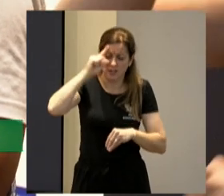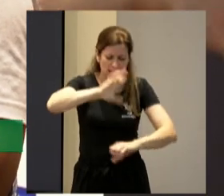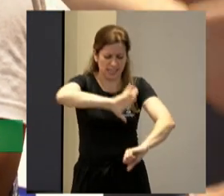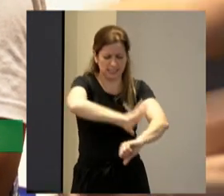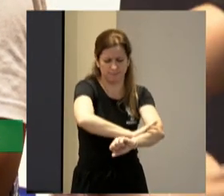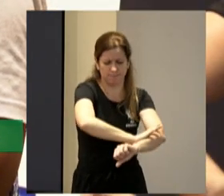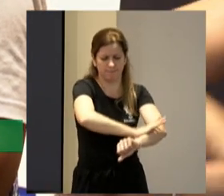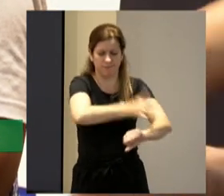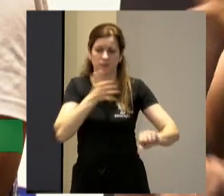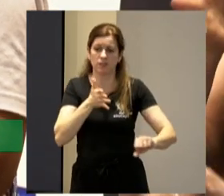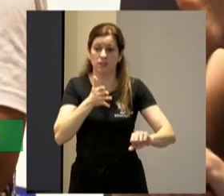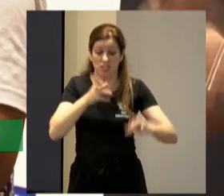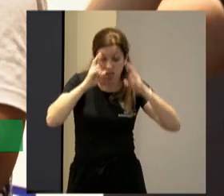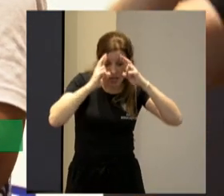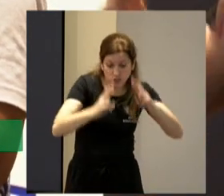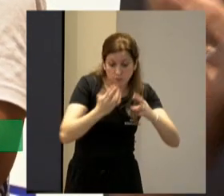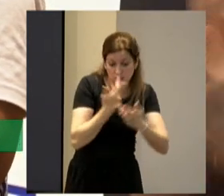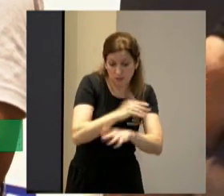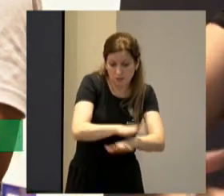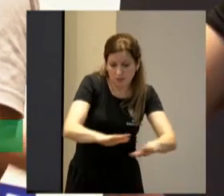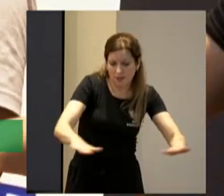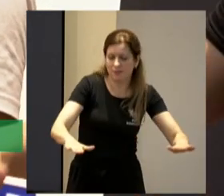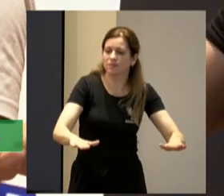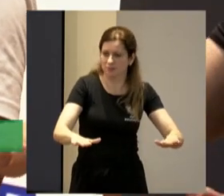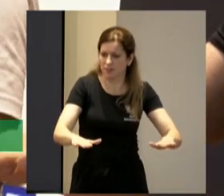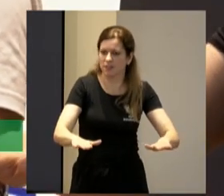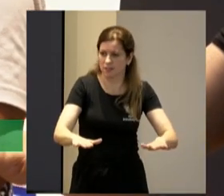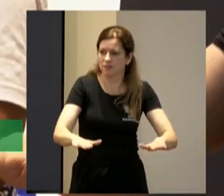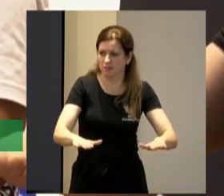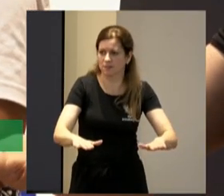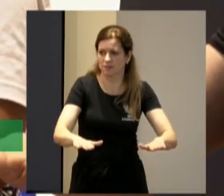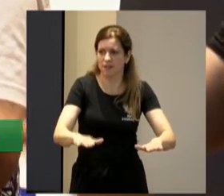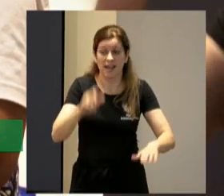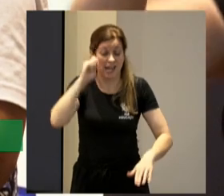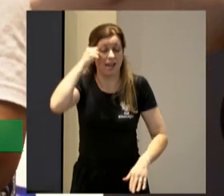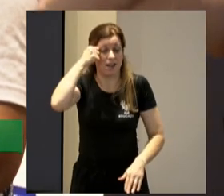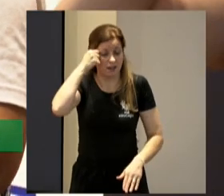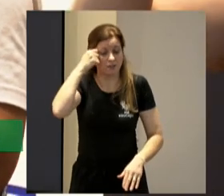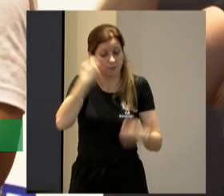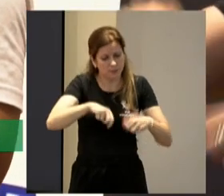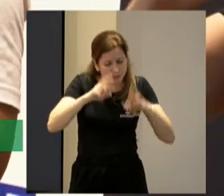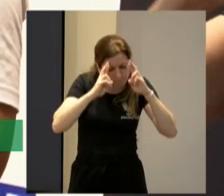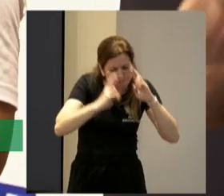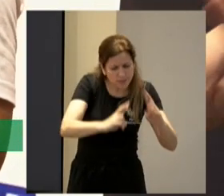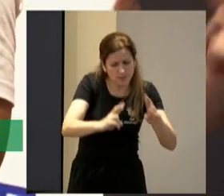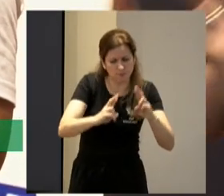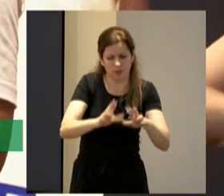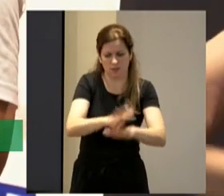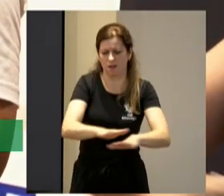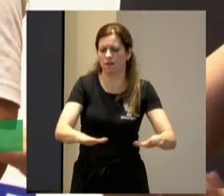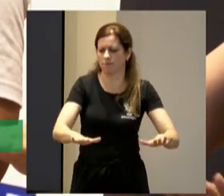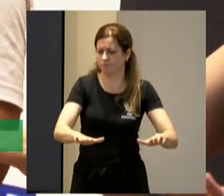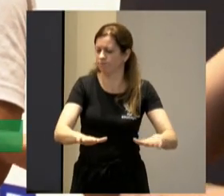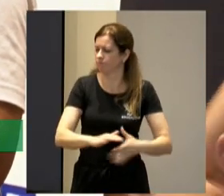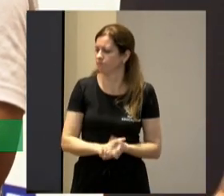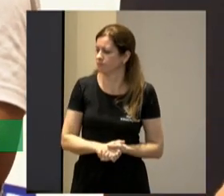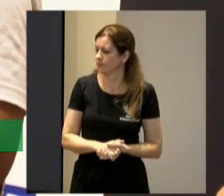nossas crianças negras. Muitos de nós, da minha geração, quando chegávamos na escola,